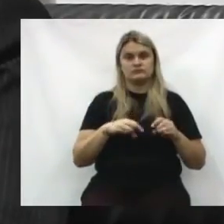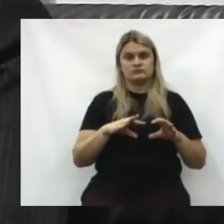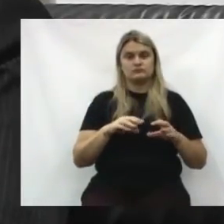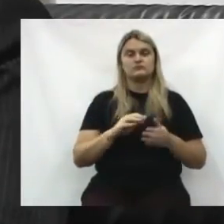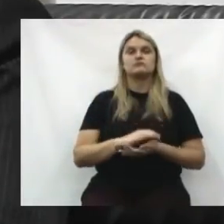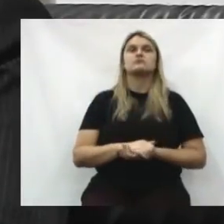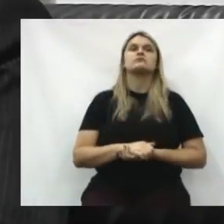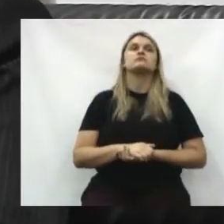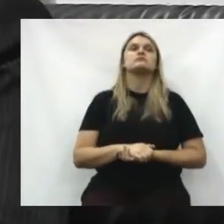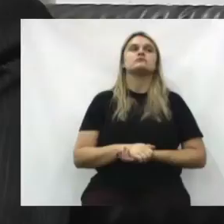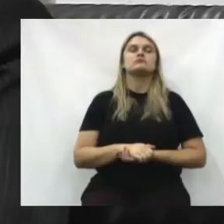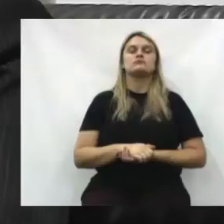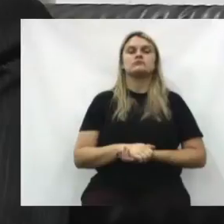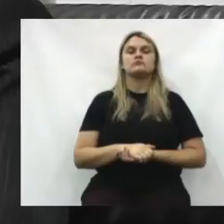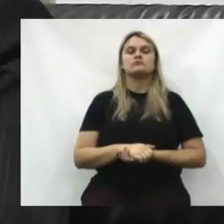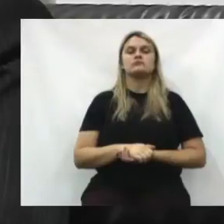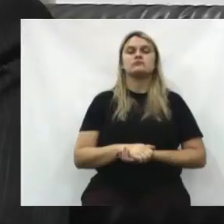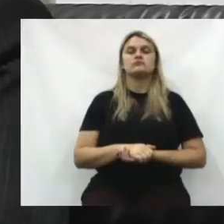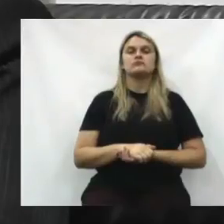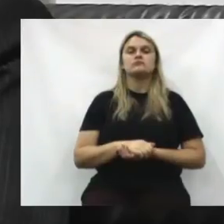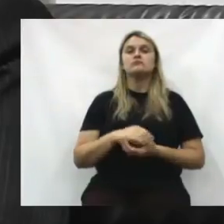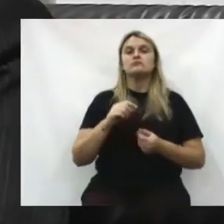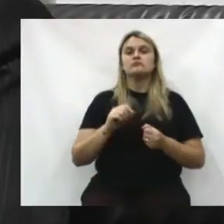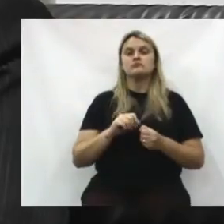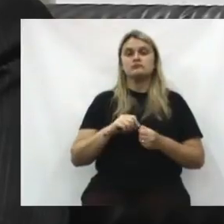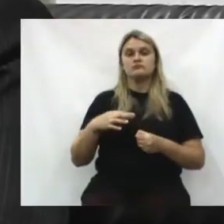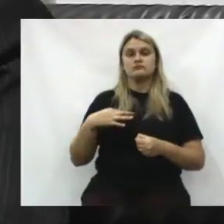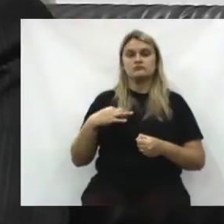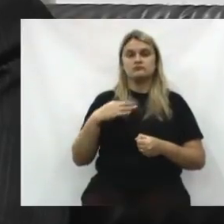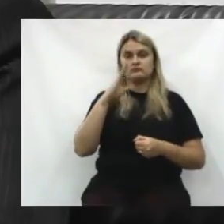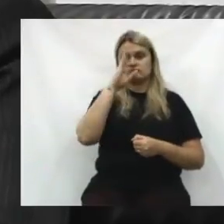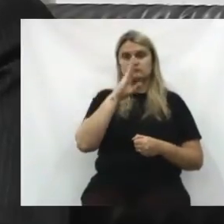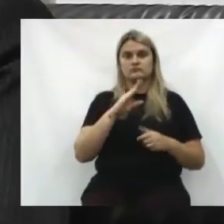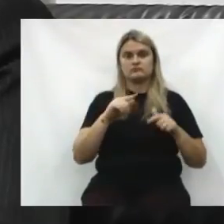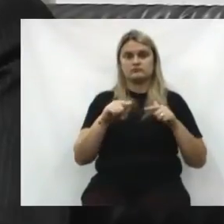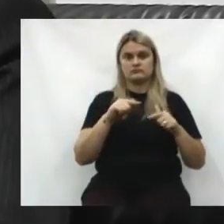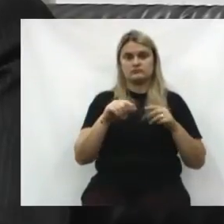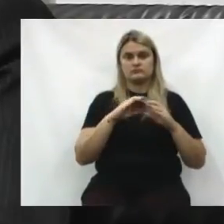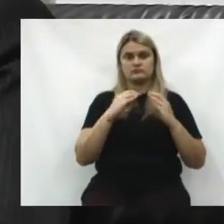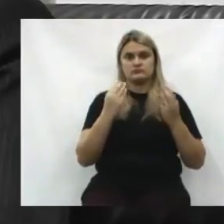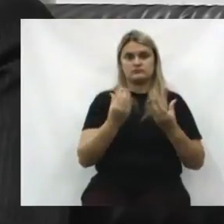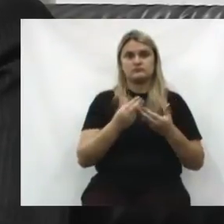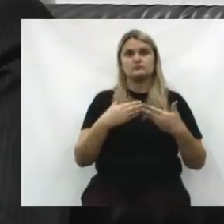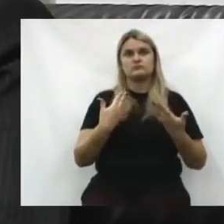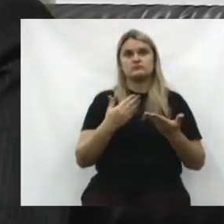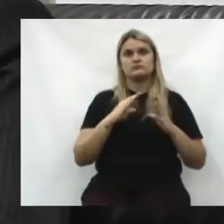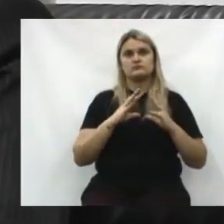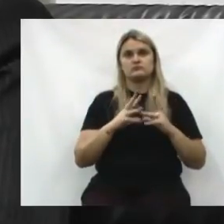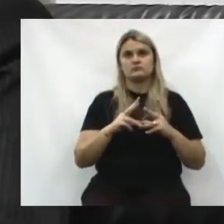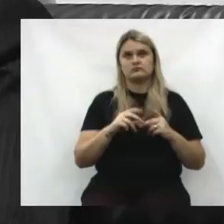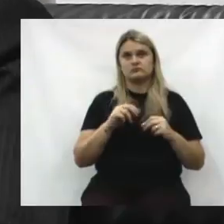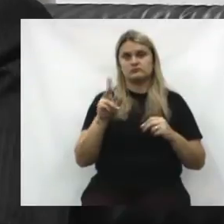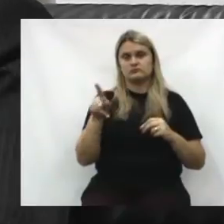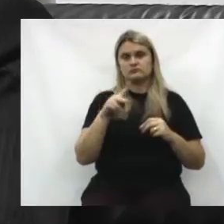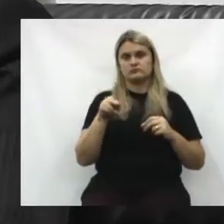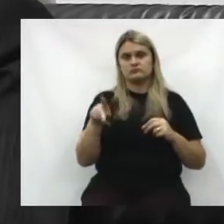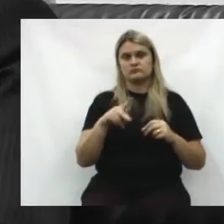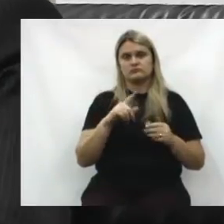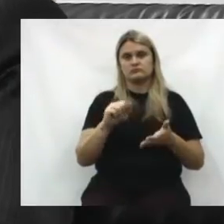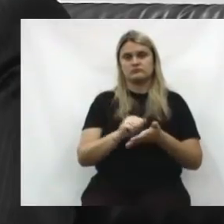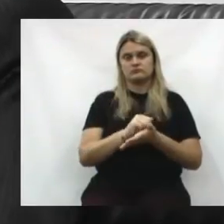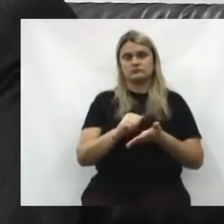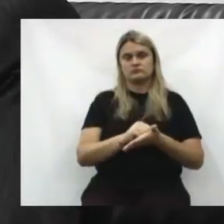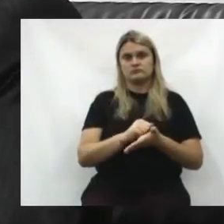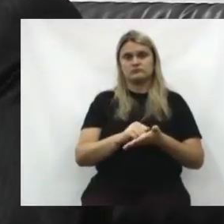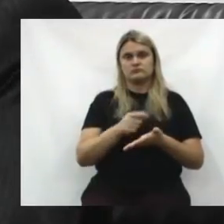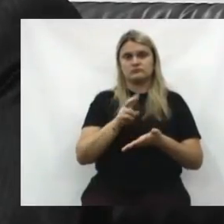financeiramente, fazendo voluntário lá o trabalho para aquela comunidade. E assim são todos os professores